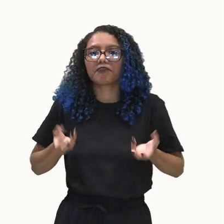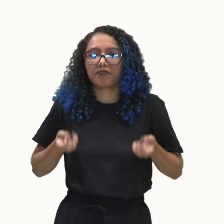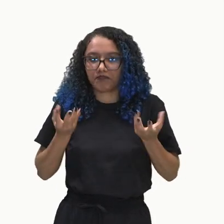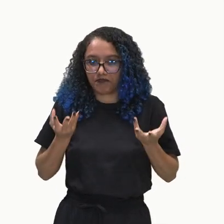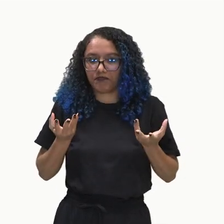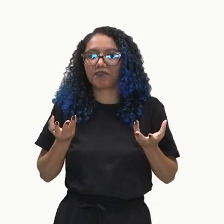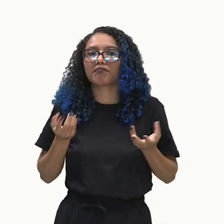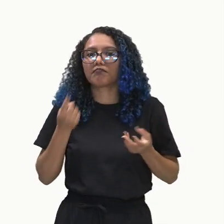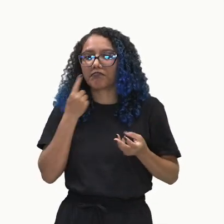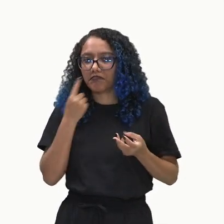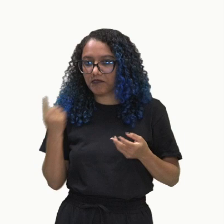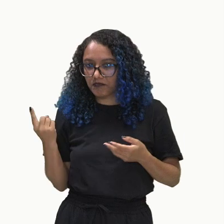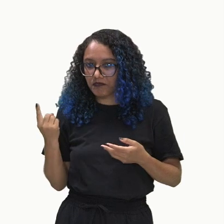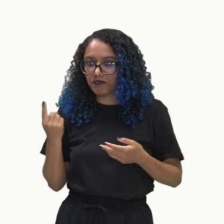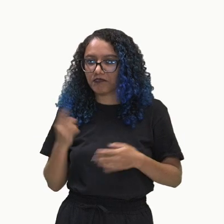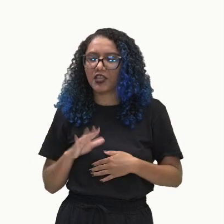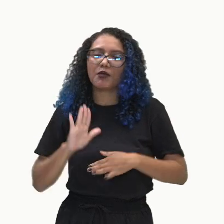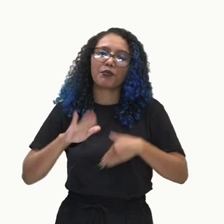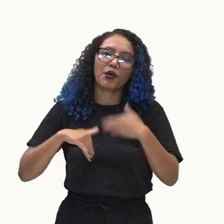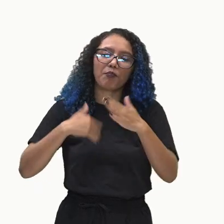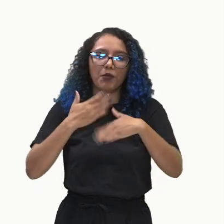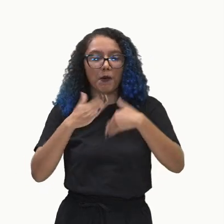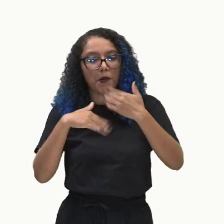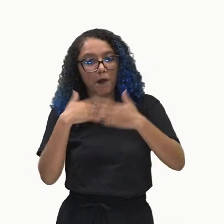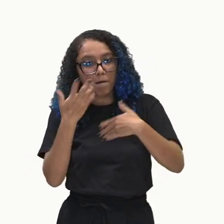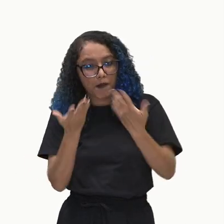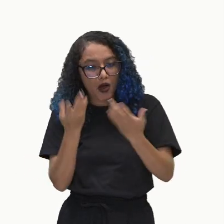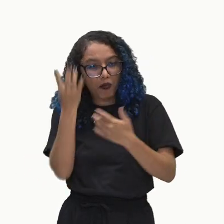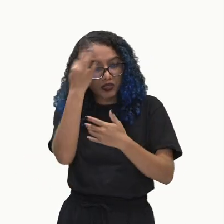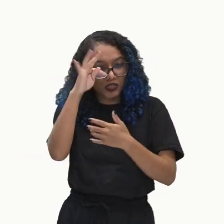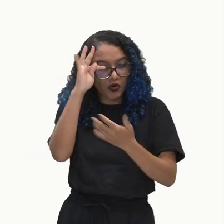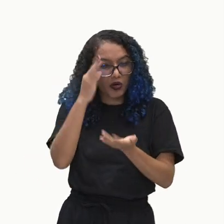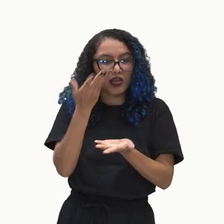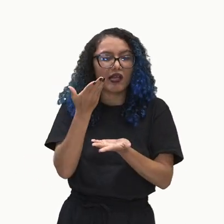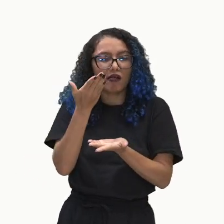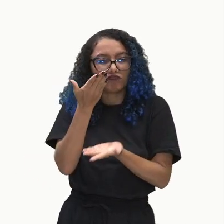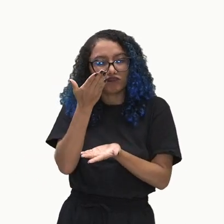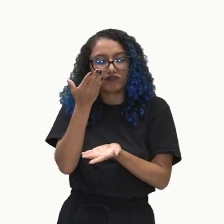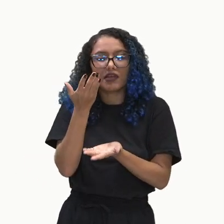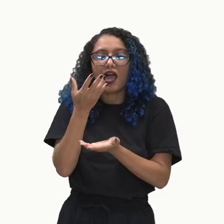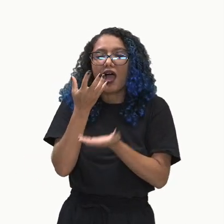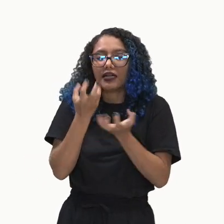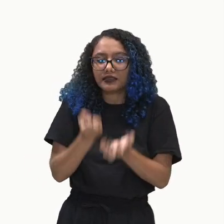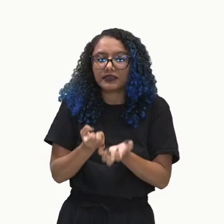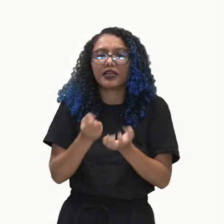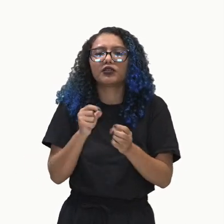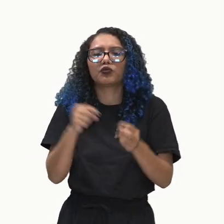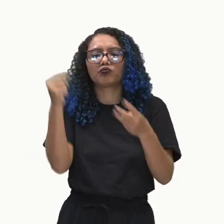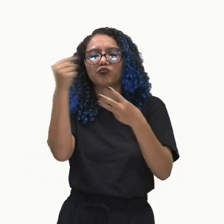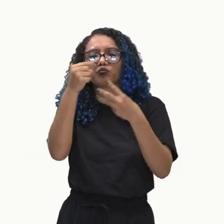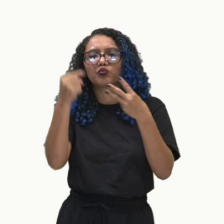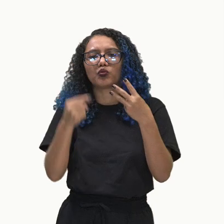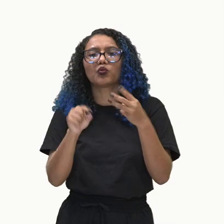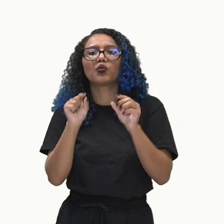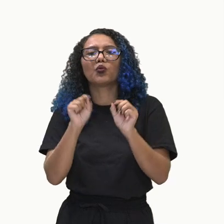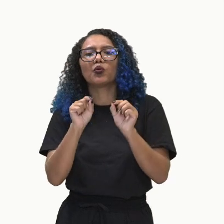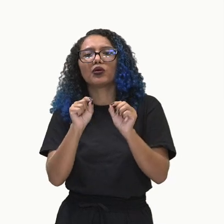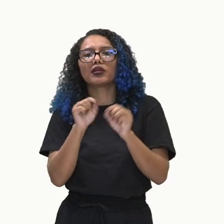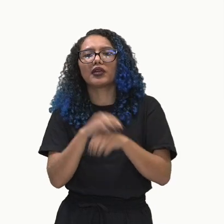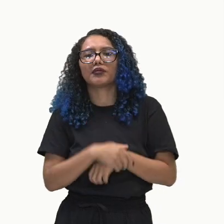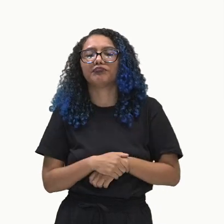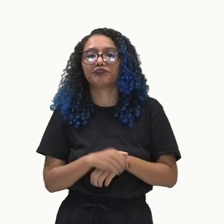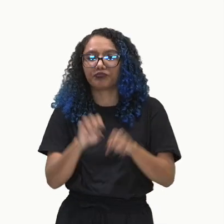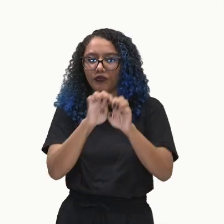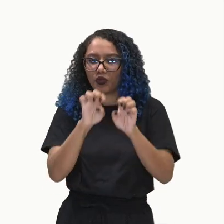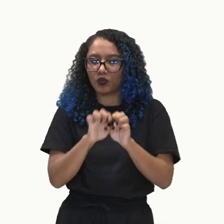que através de um processo histórico aí mais aceito, essas estruturas que provavelmente foram